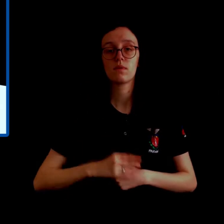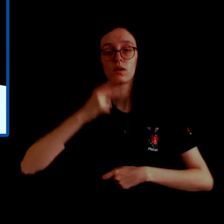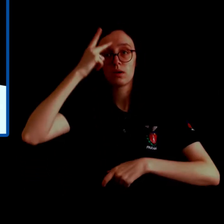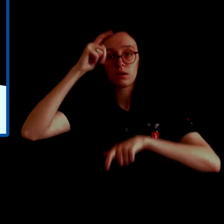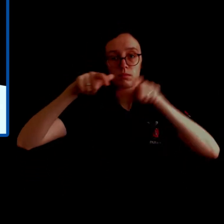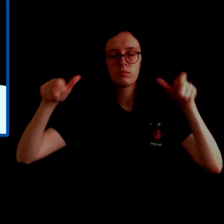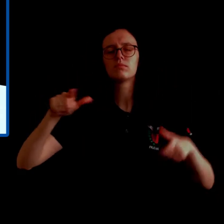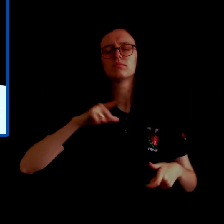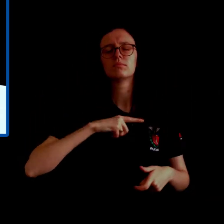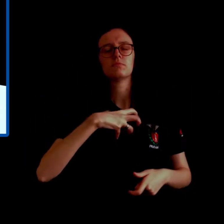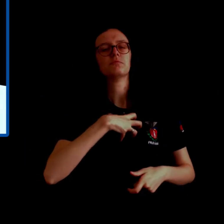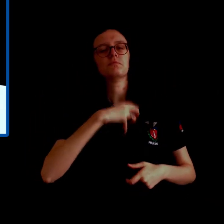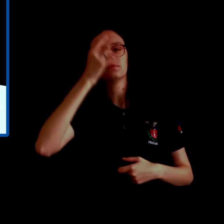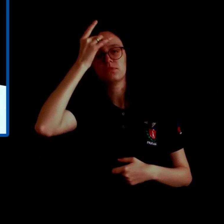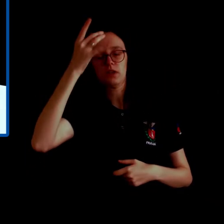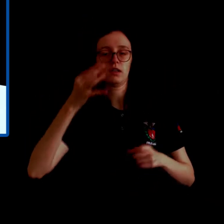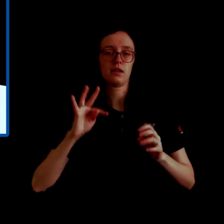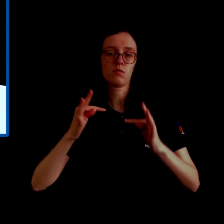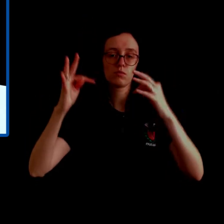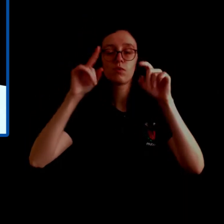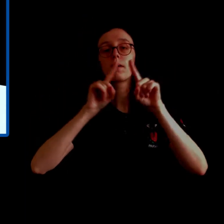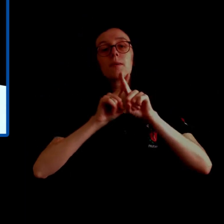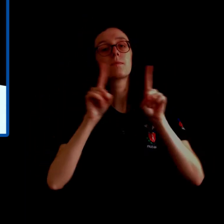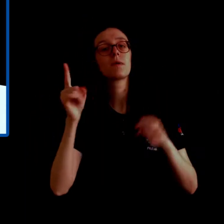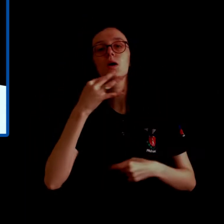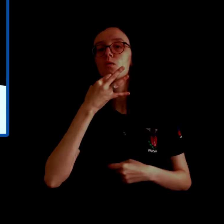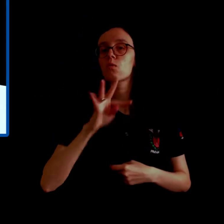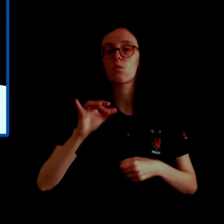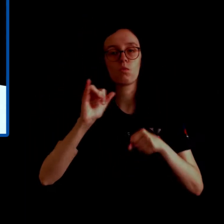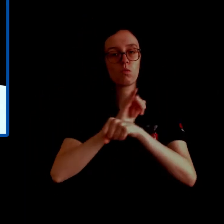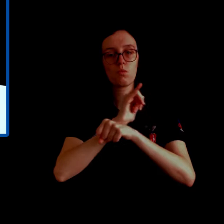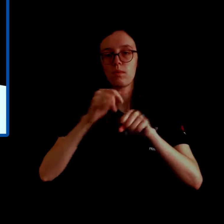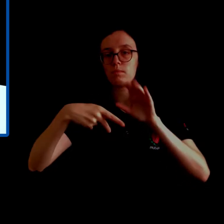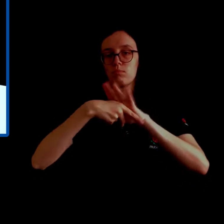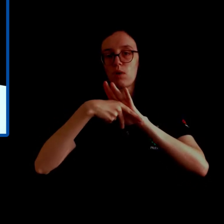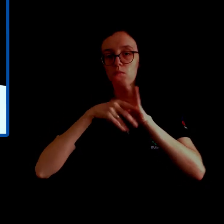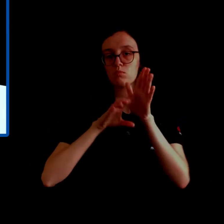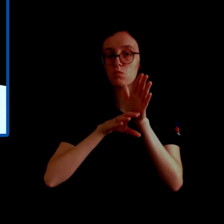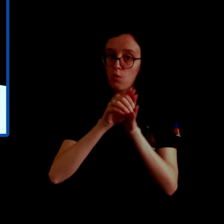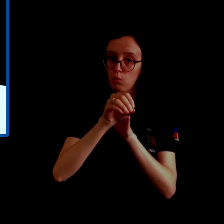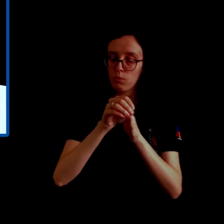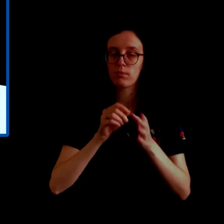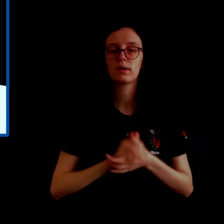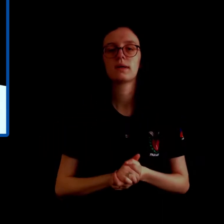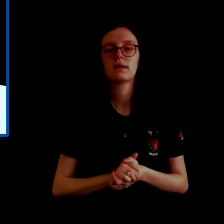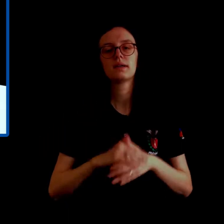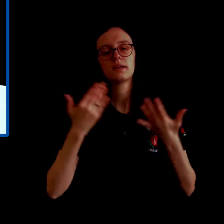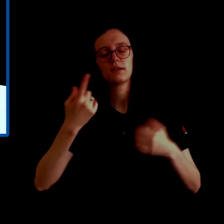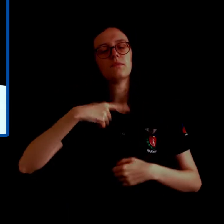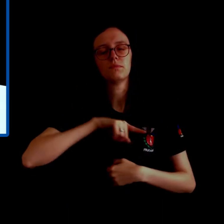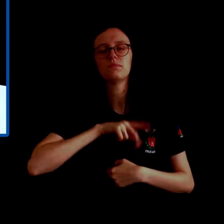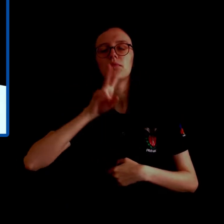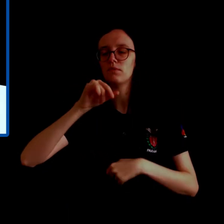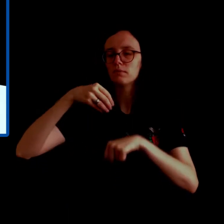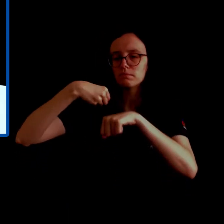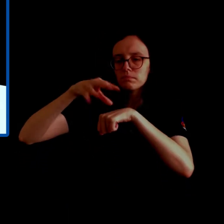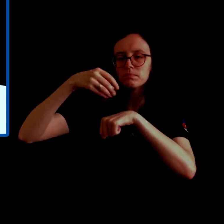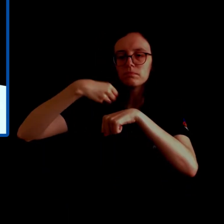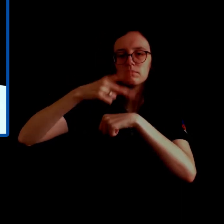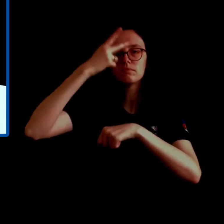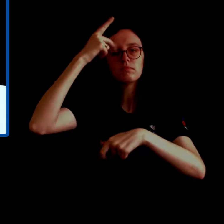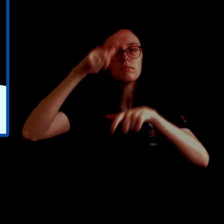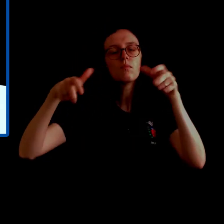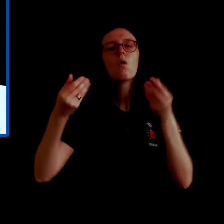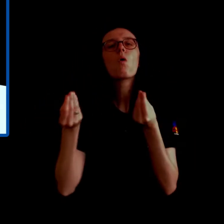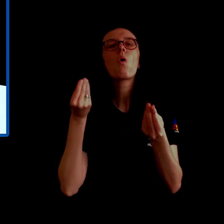com tecnologia, no entanto, não conhecem as ferramentas Google. E aí a gente vai instruir essas pessoas a como